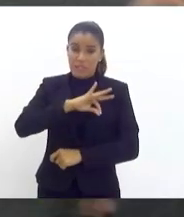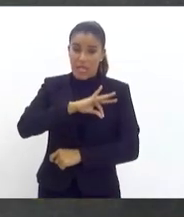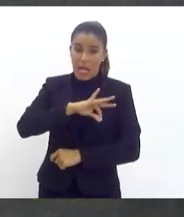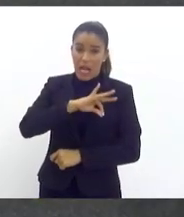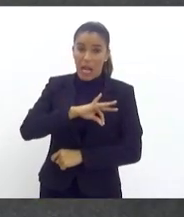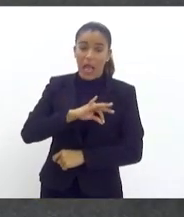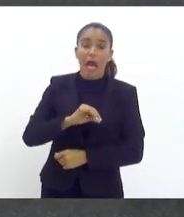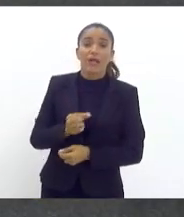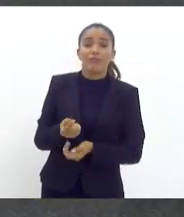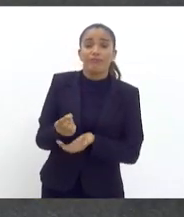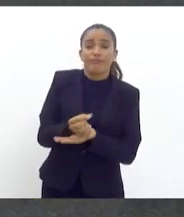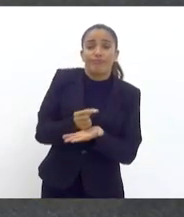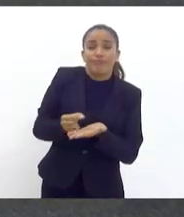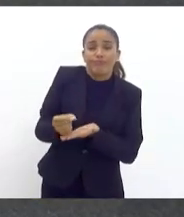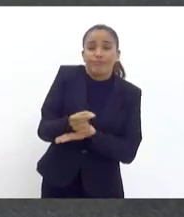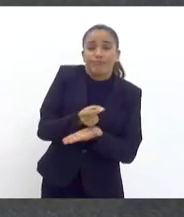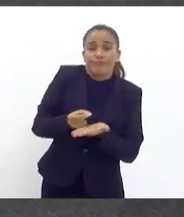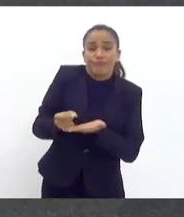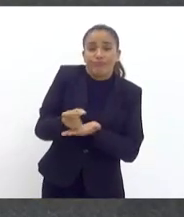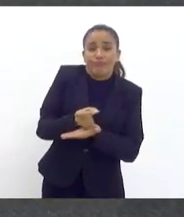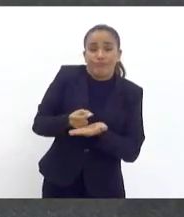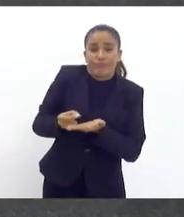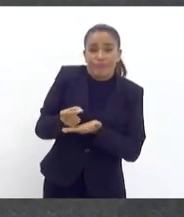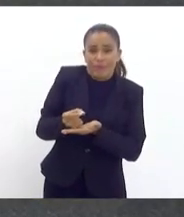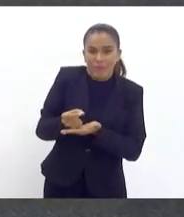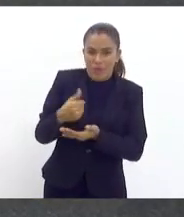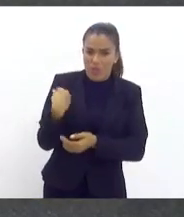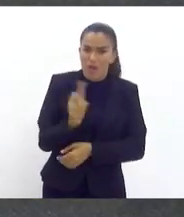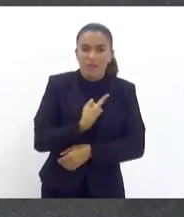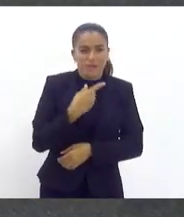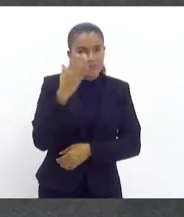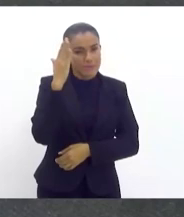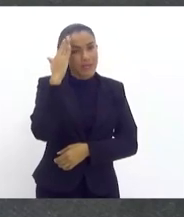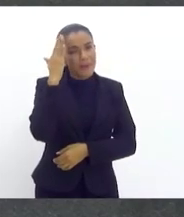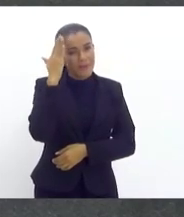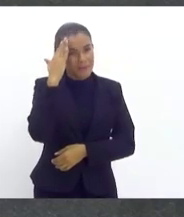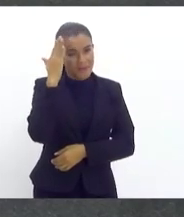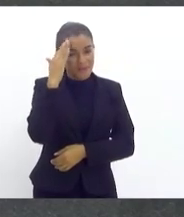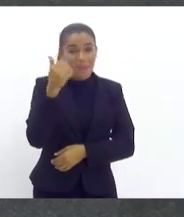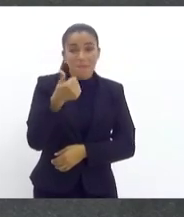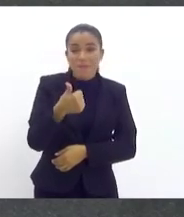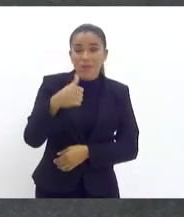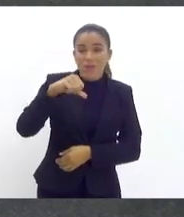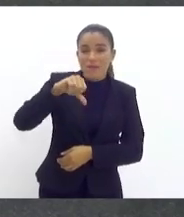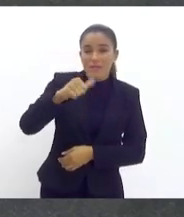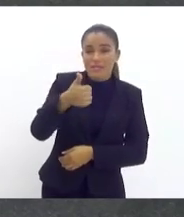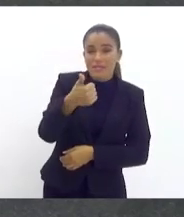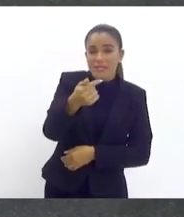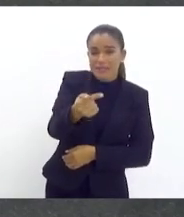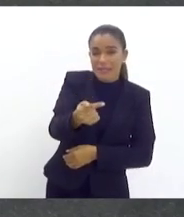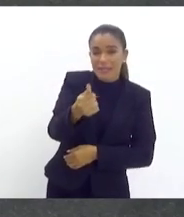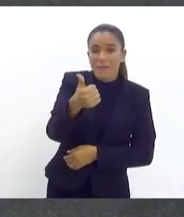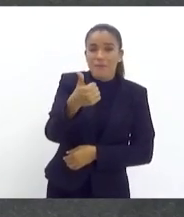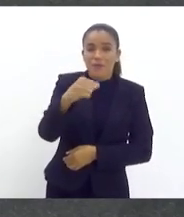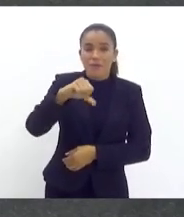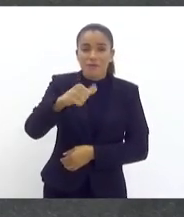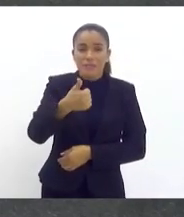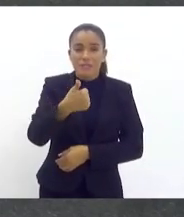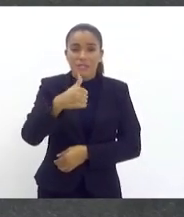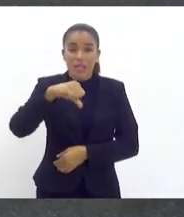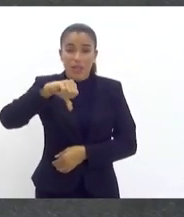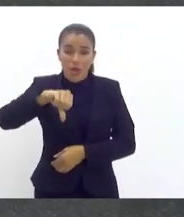em gorjetas. Nós sabemos muito bem que 1917,